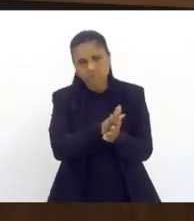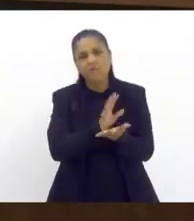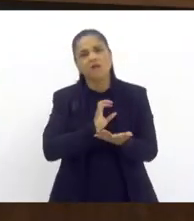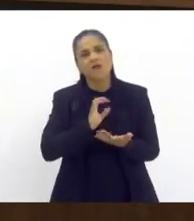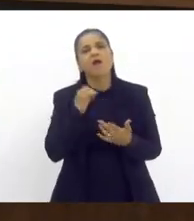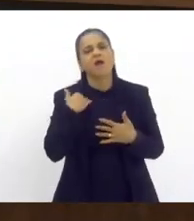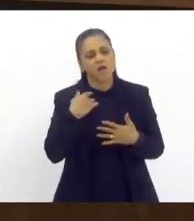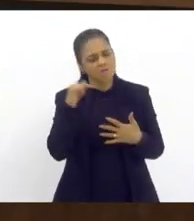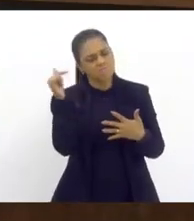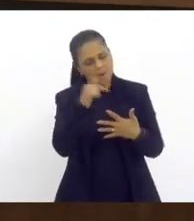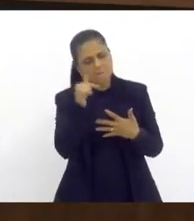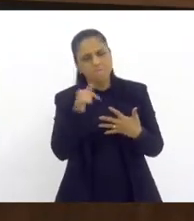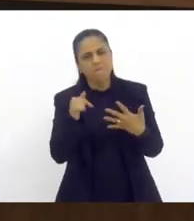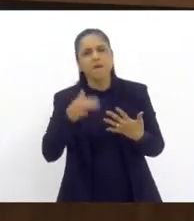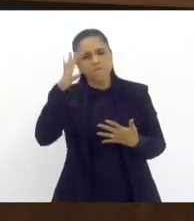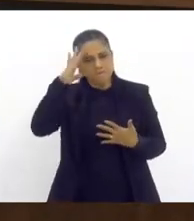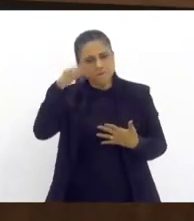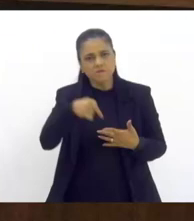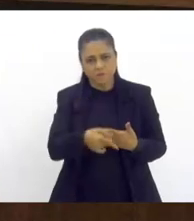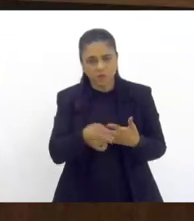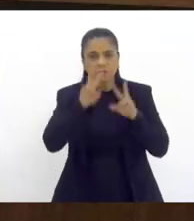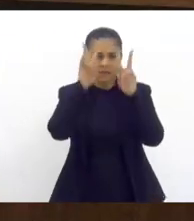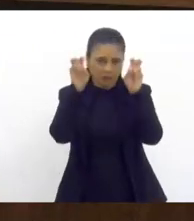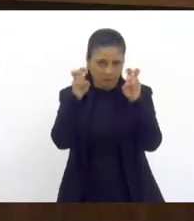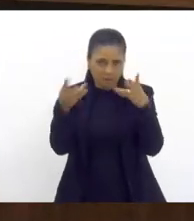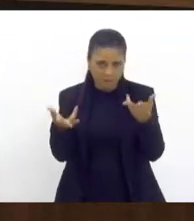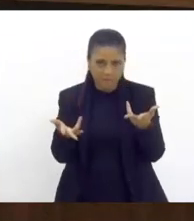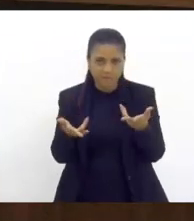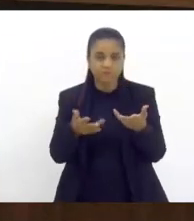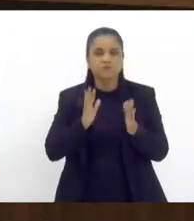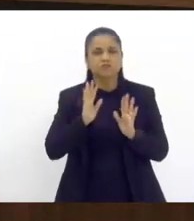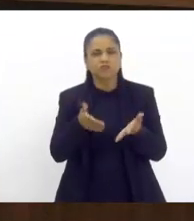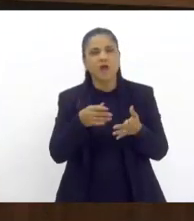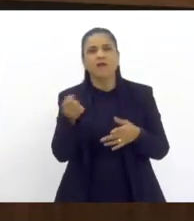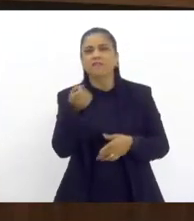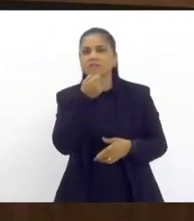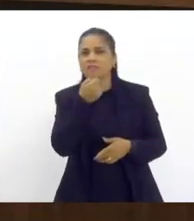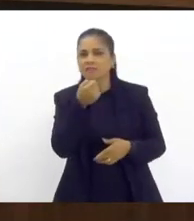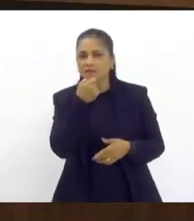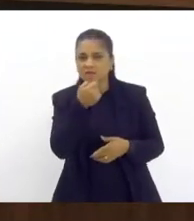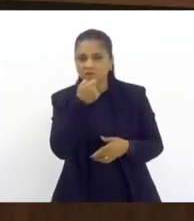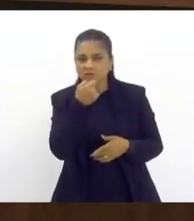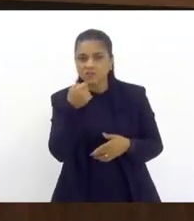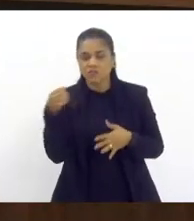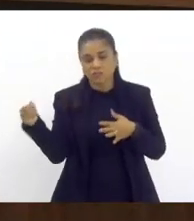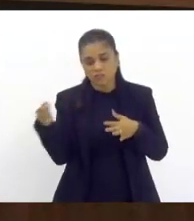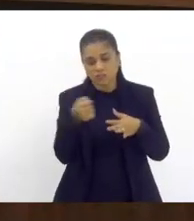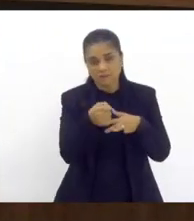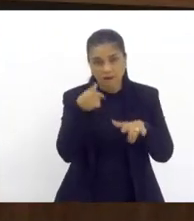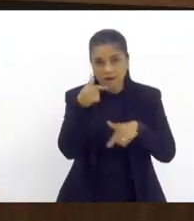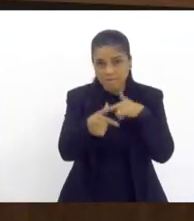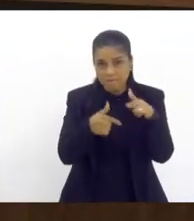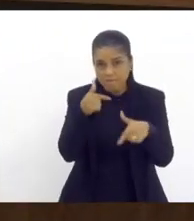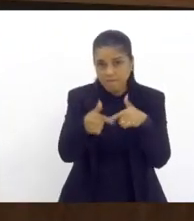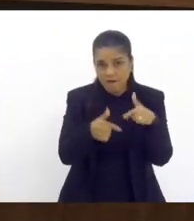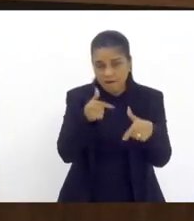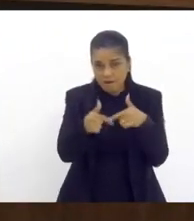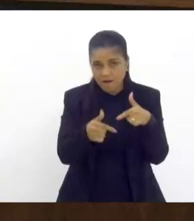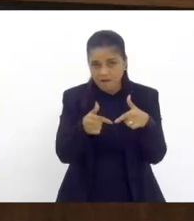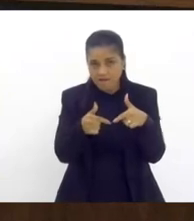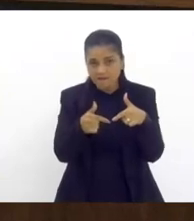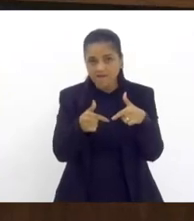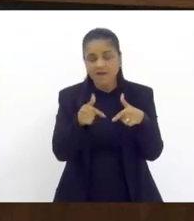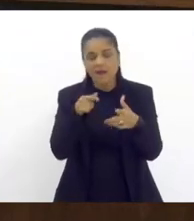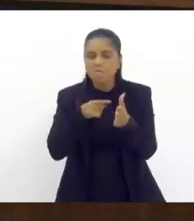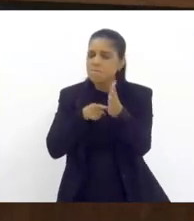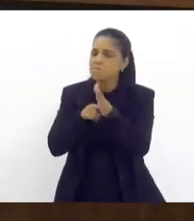gente já ouviu, inclusive, temas de em entrevistas de trabalho, a pessoa perguntar se aquela